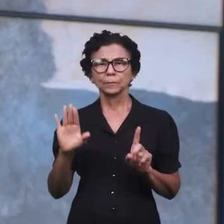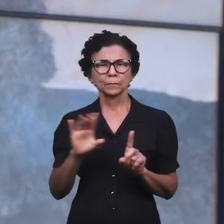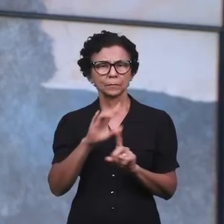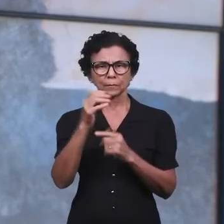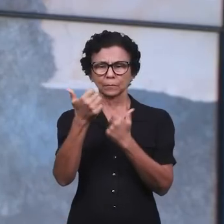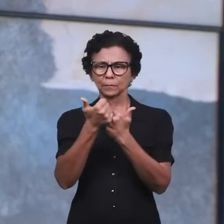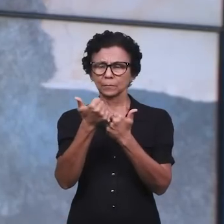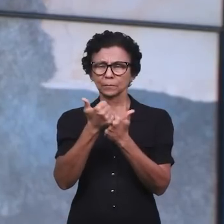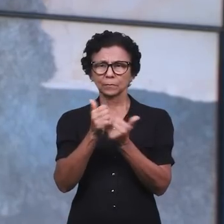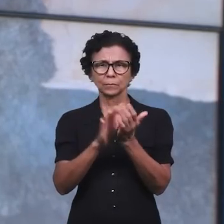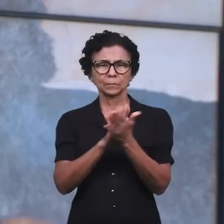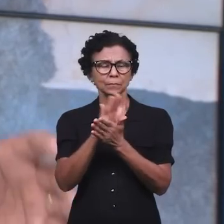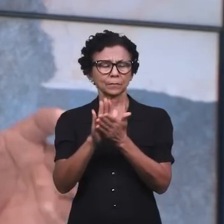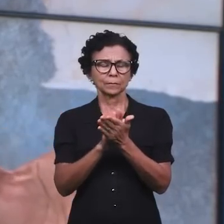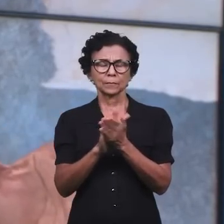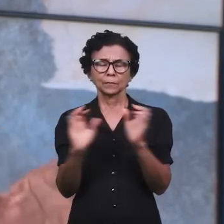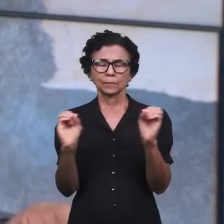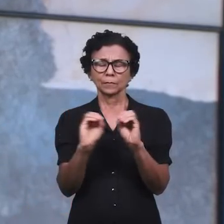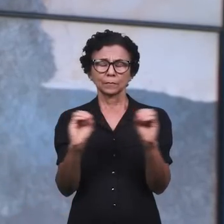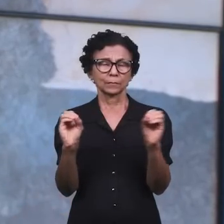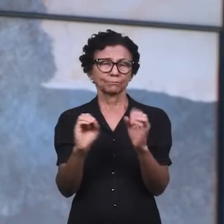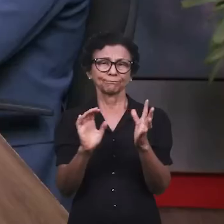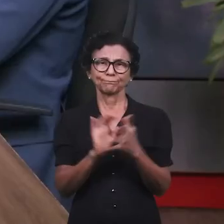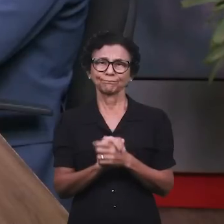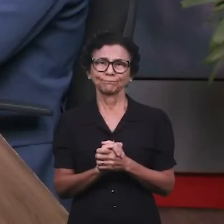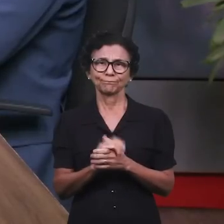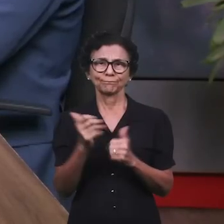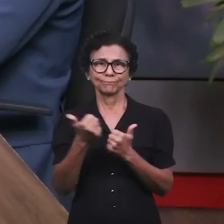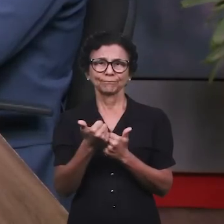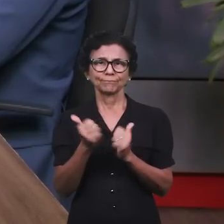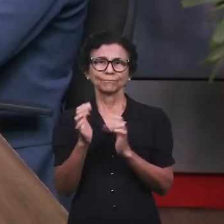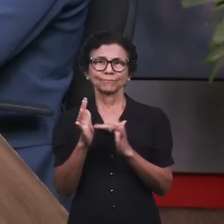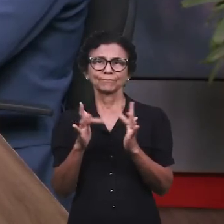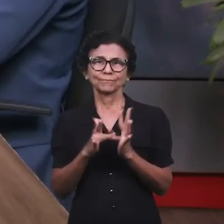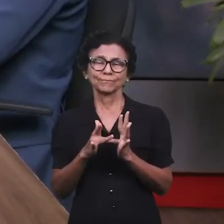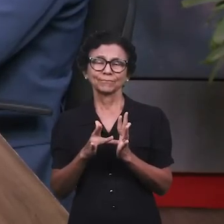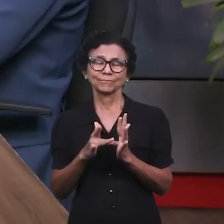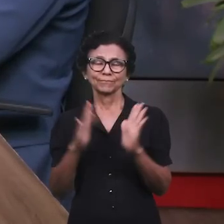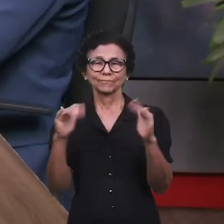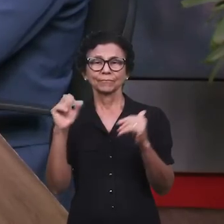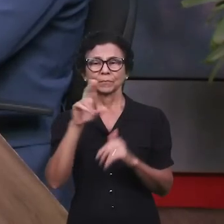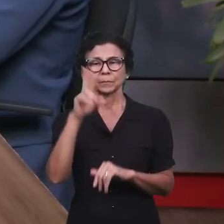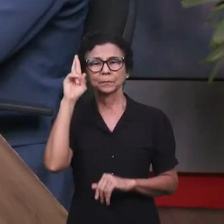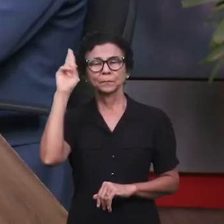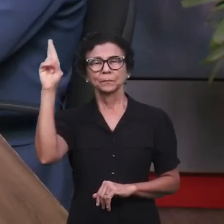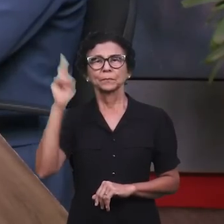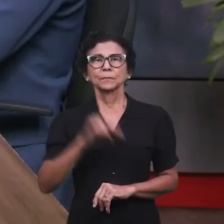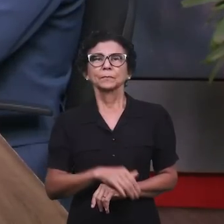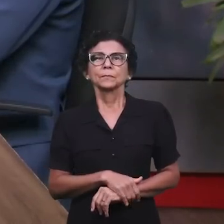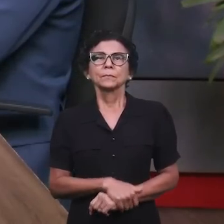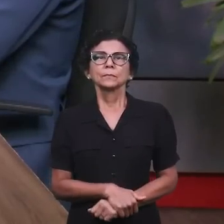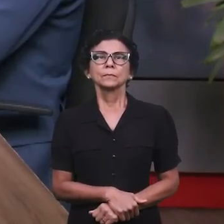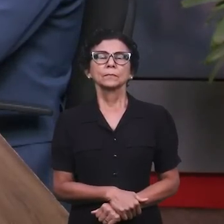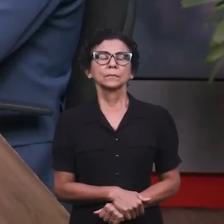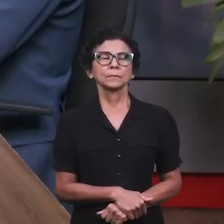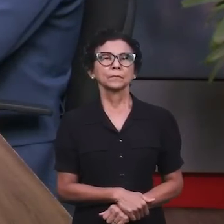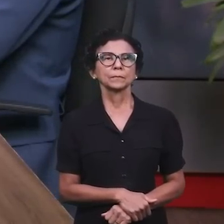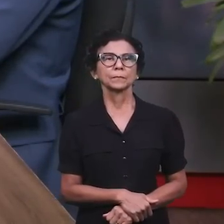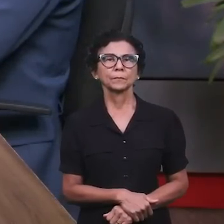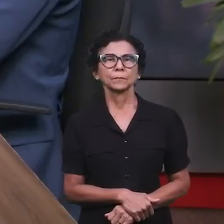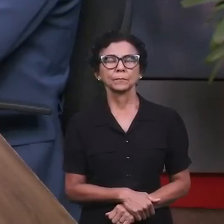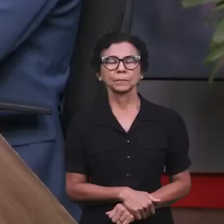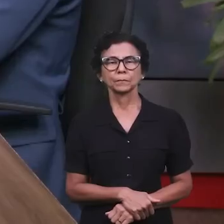substituir o lugar do Senhor Jesus no projeto de Deus. Glória a Jesus, louvado seja o nome do Senhor. Inclusive,